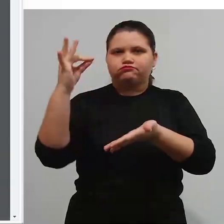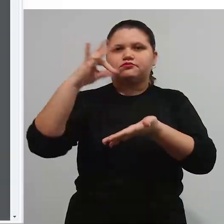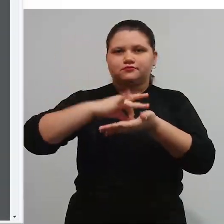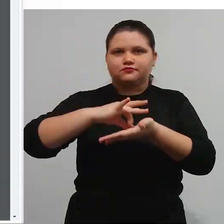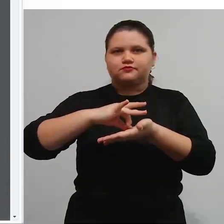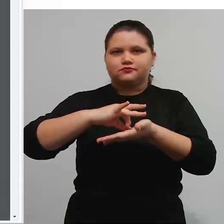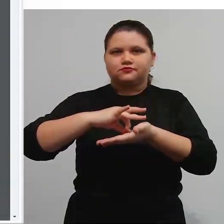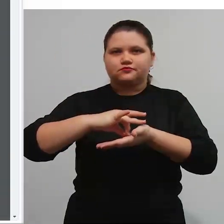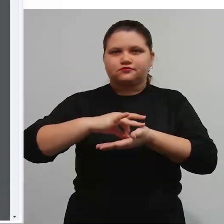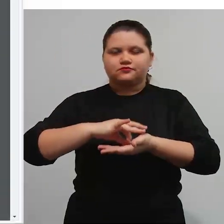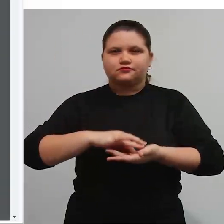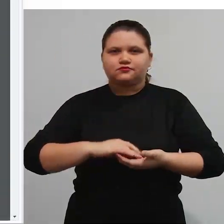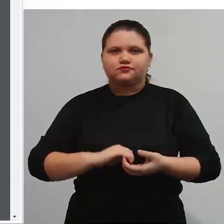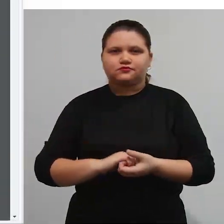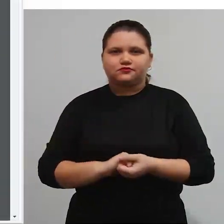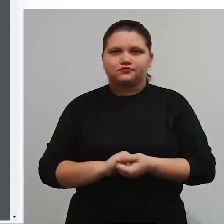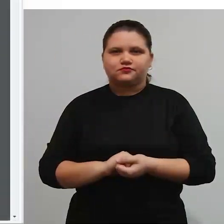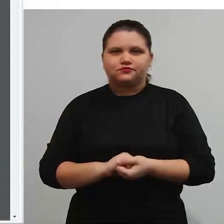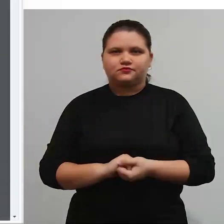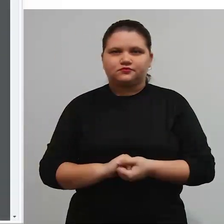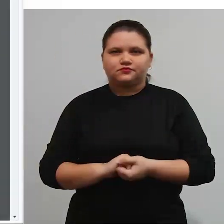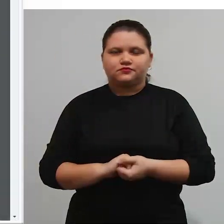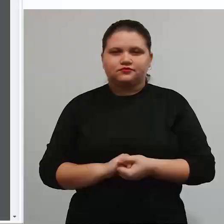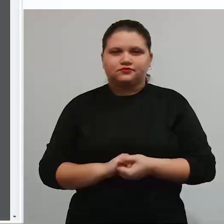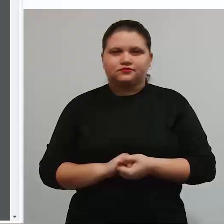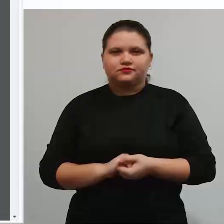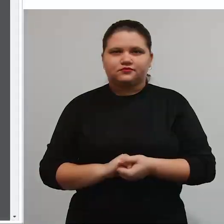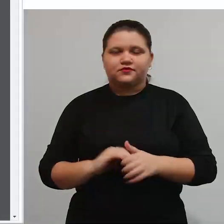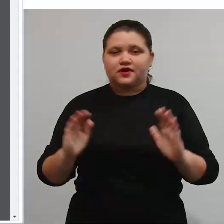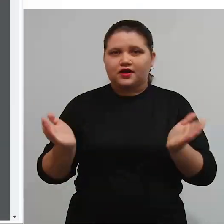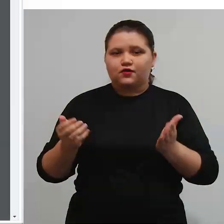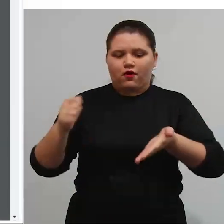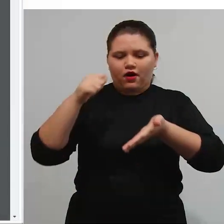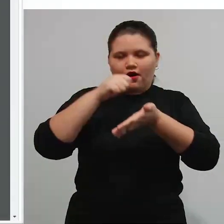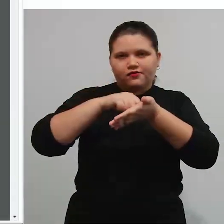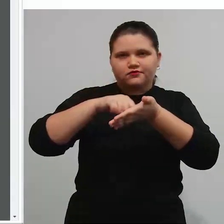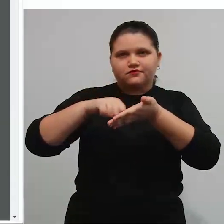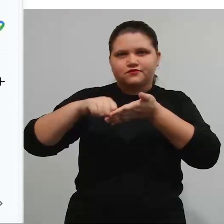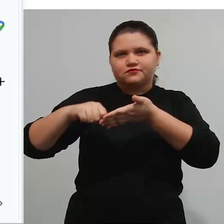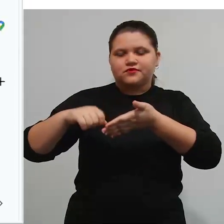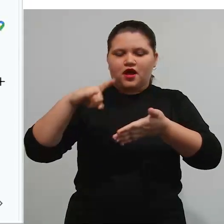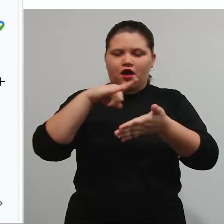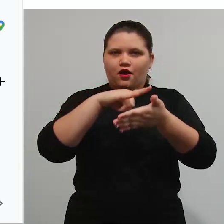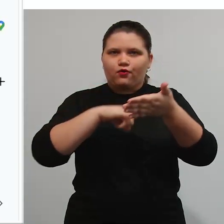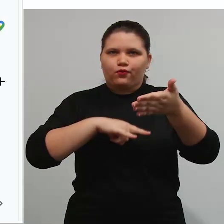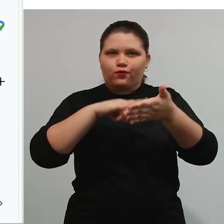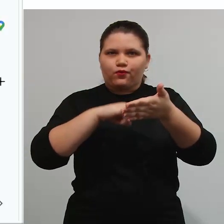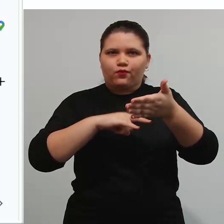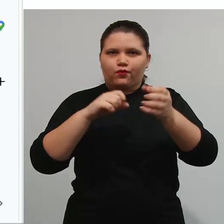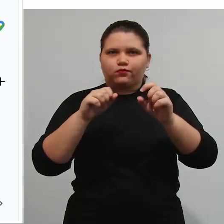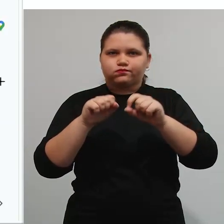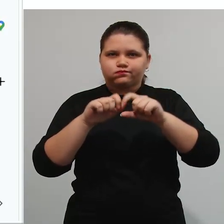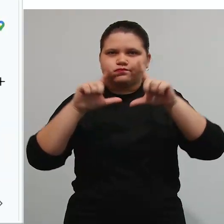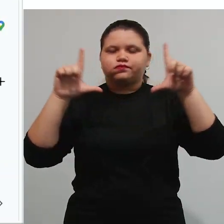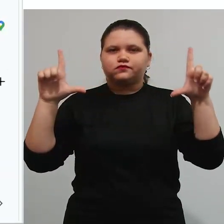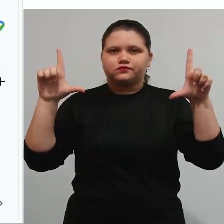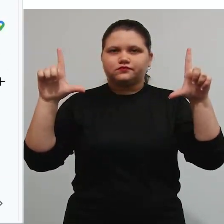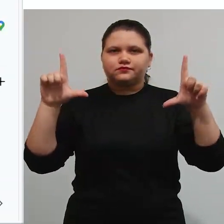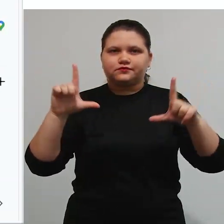ok? Então, eu vou refazê-la aqui no nosso arquivo para demonstrar para vocês como que a